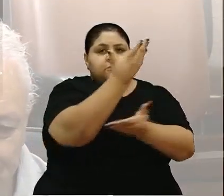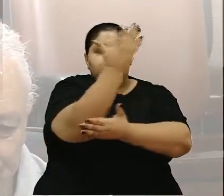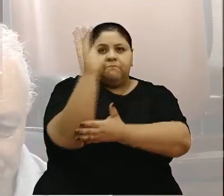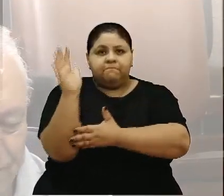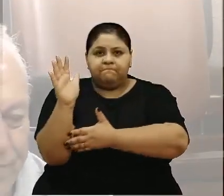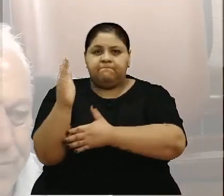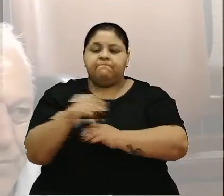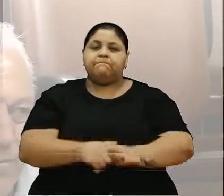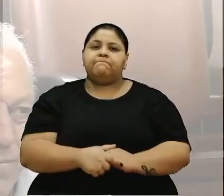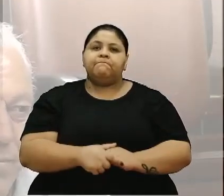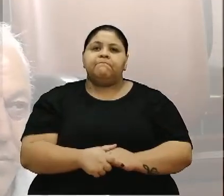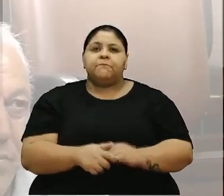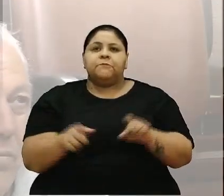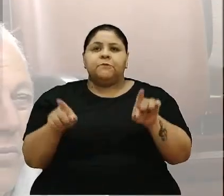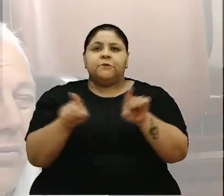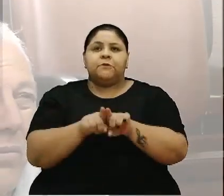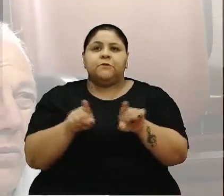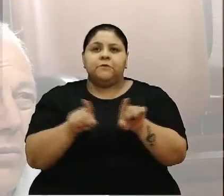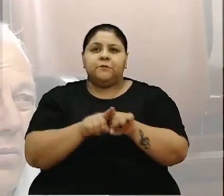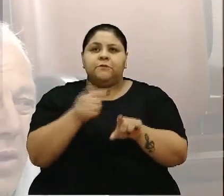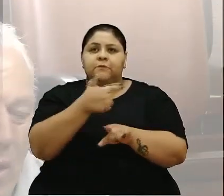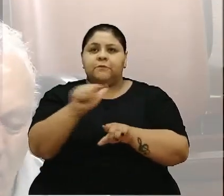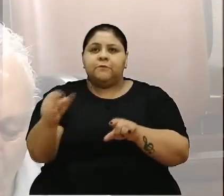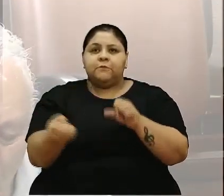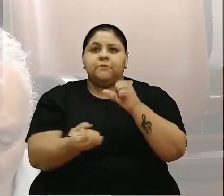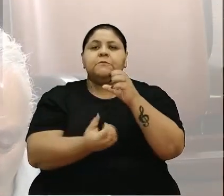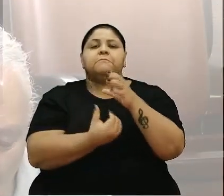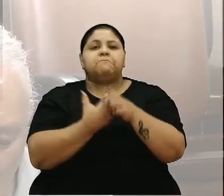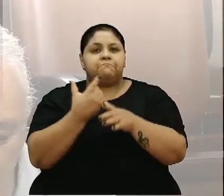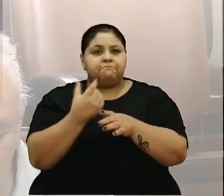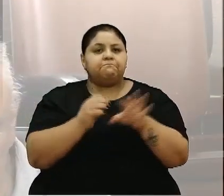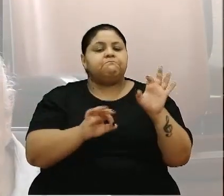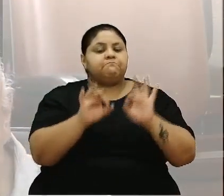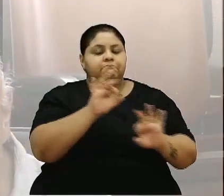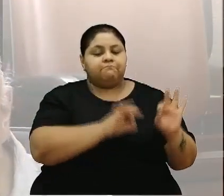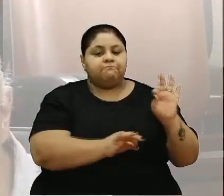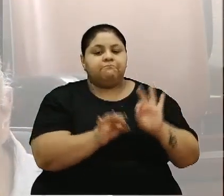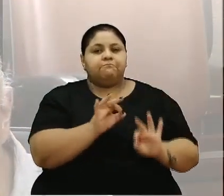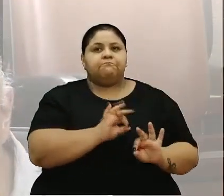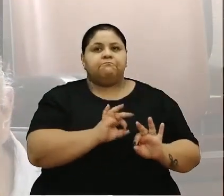E também outras criações de comissões deveriam ser desmembradas.